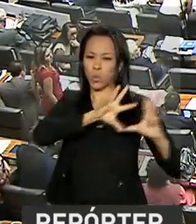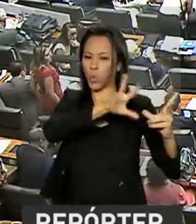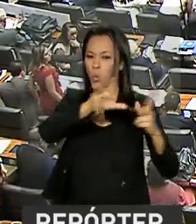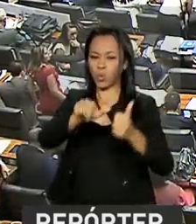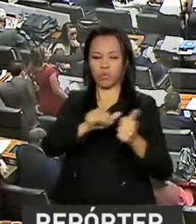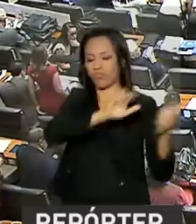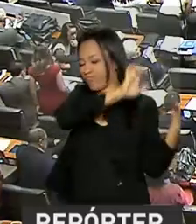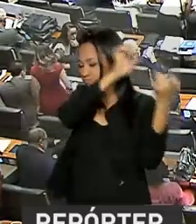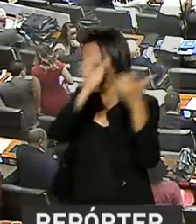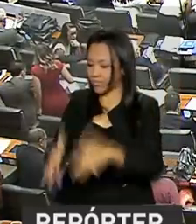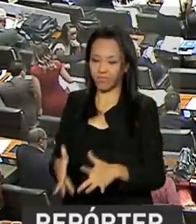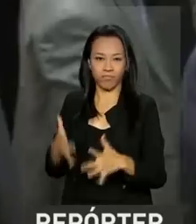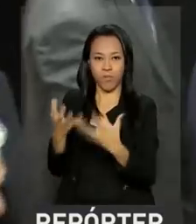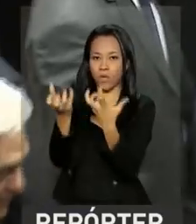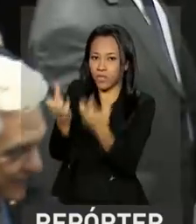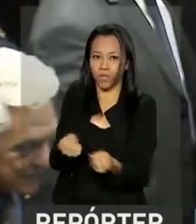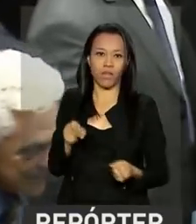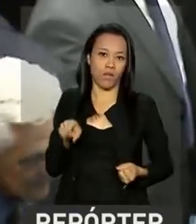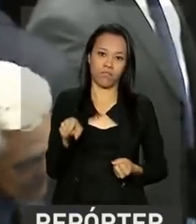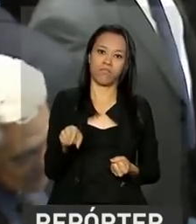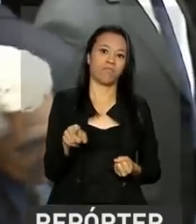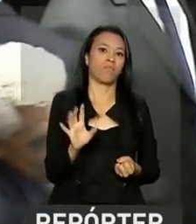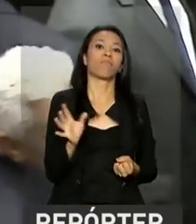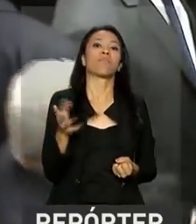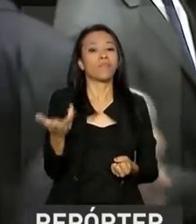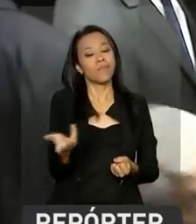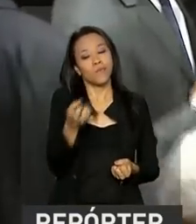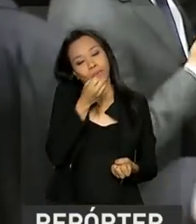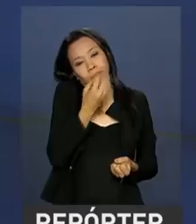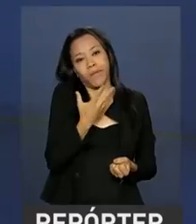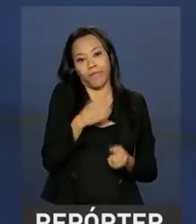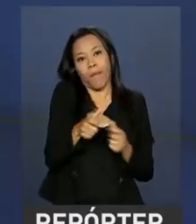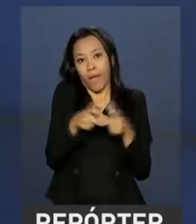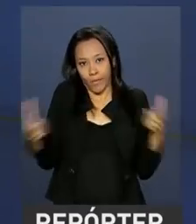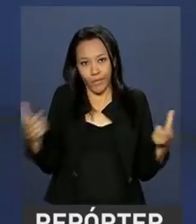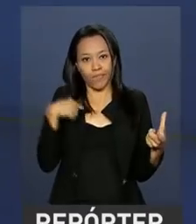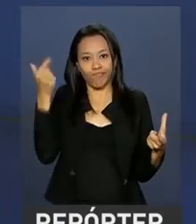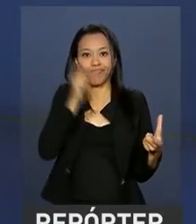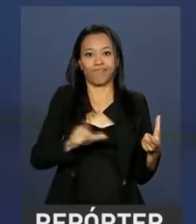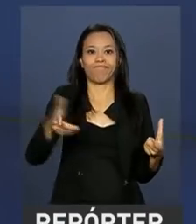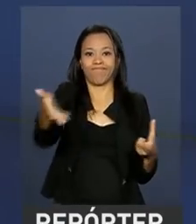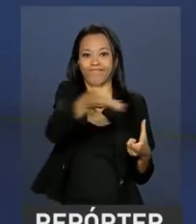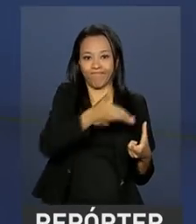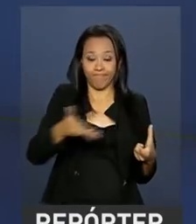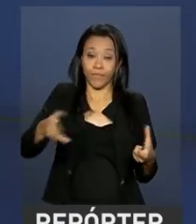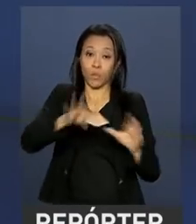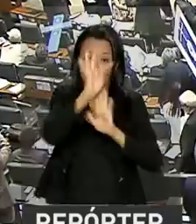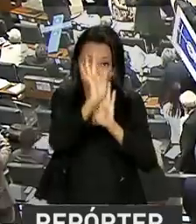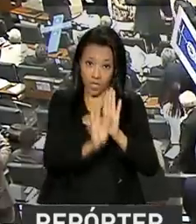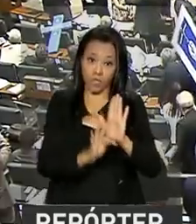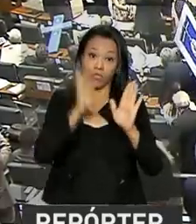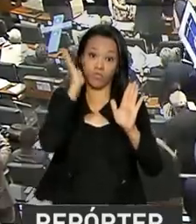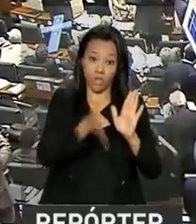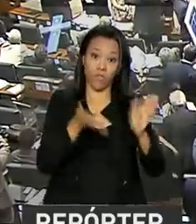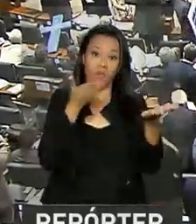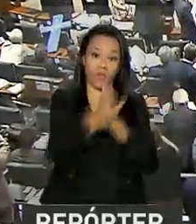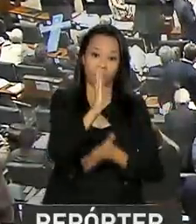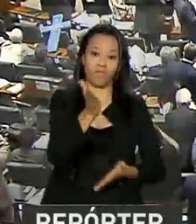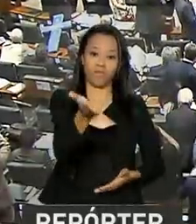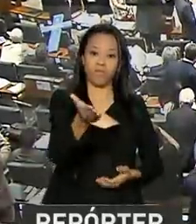pelo plenário não se prevaleceu a vontade da maioria o texto base do projeto foi aprovado